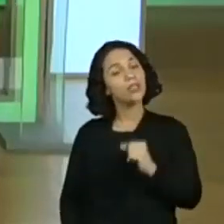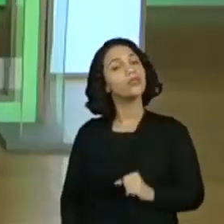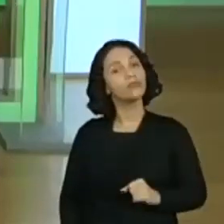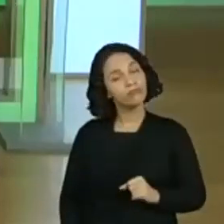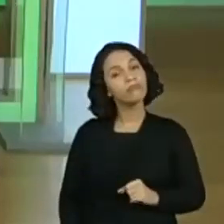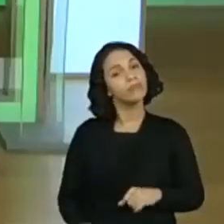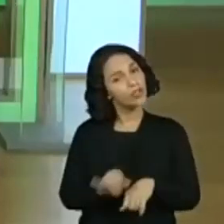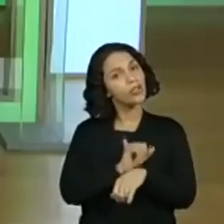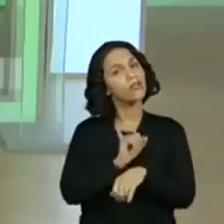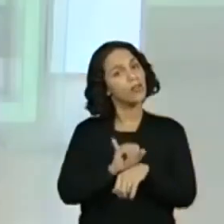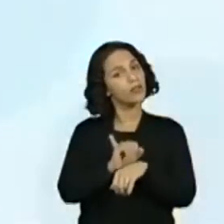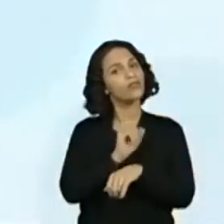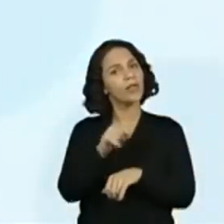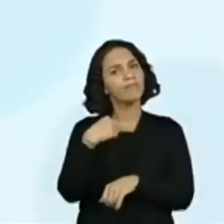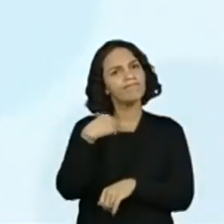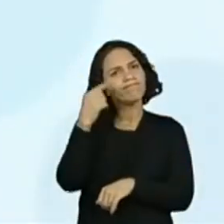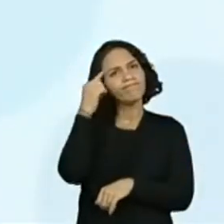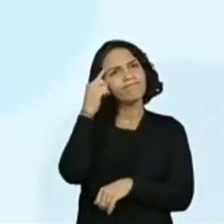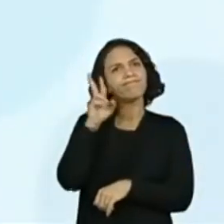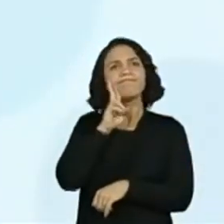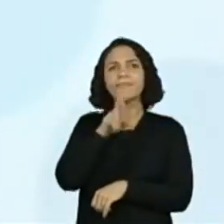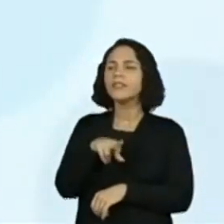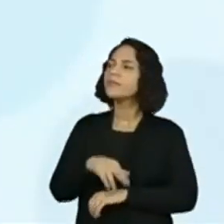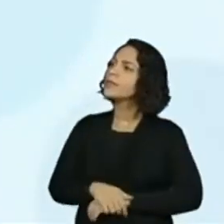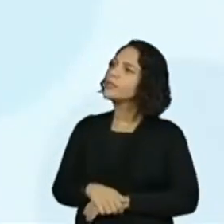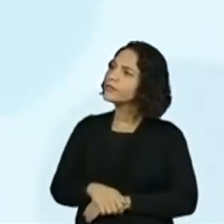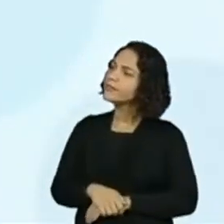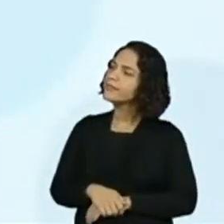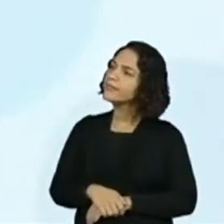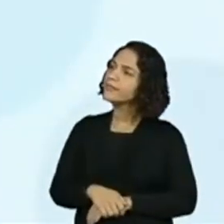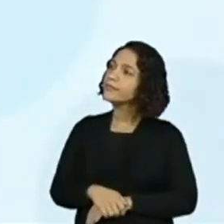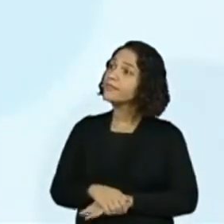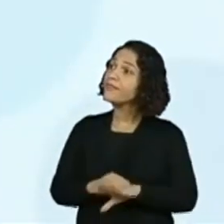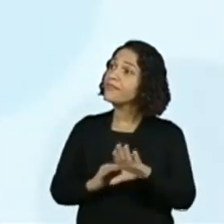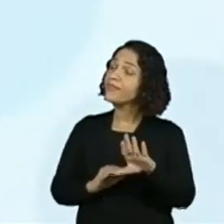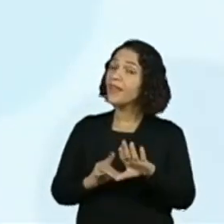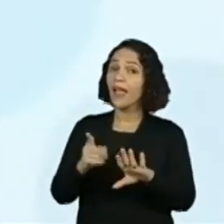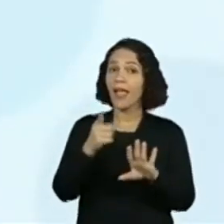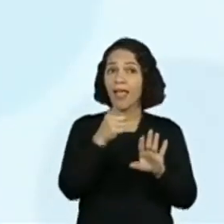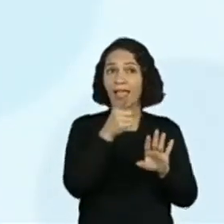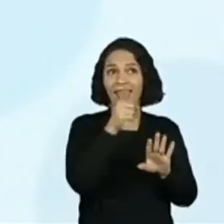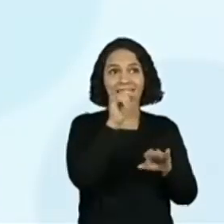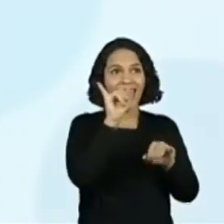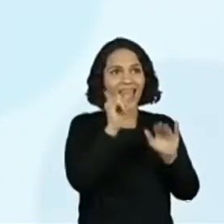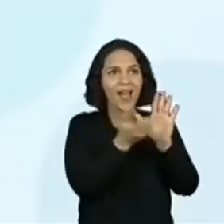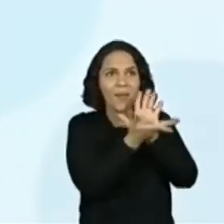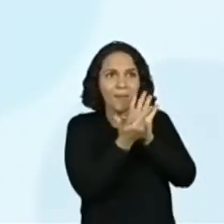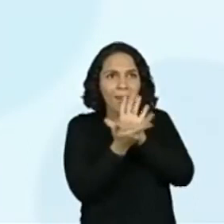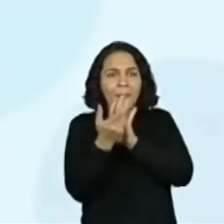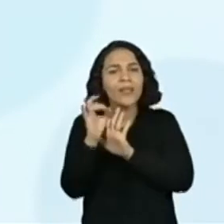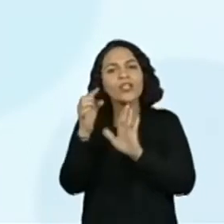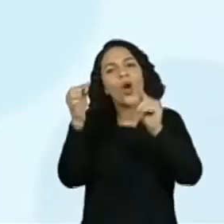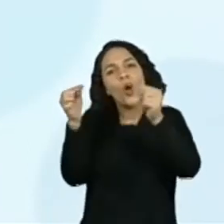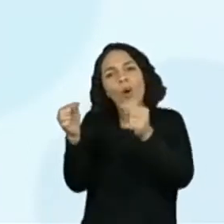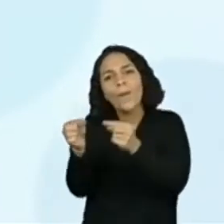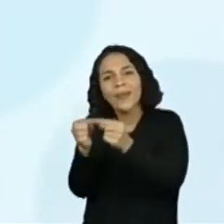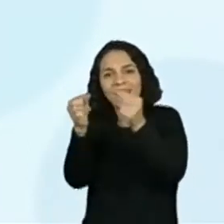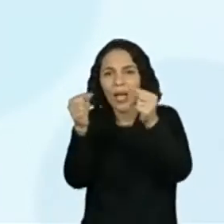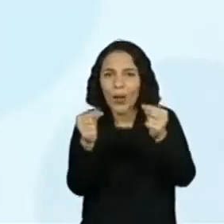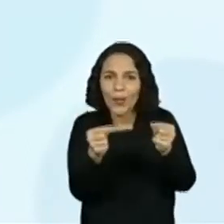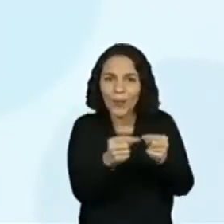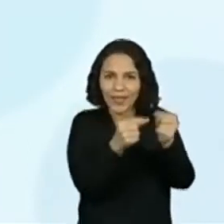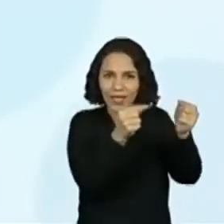estratégia para pensar e chegar a essa resposta. A estratégia com as figuras foi de contagem de combinação. Eu